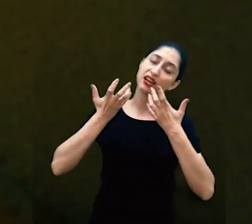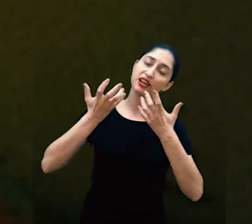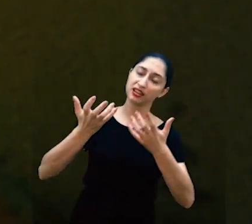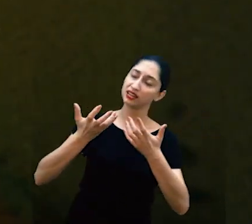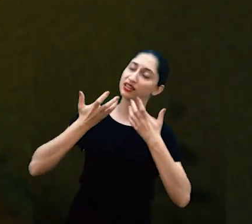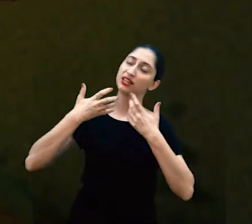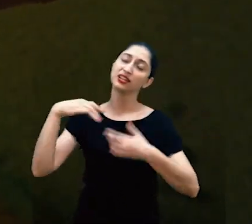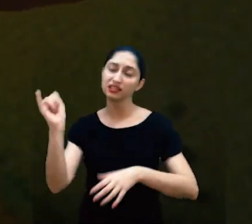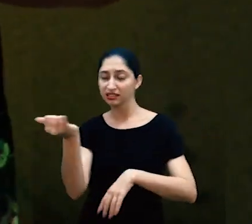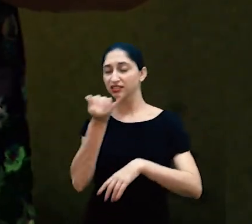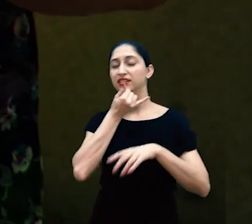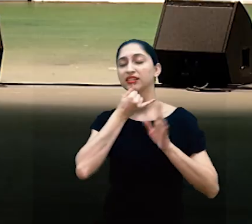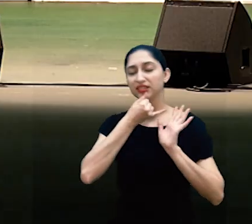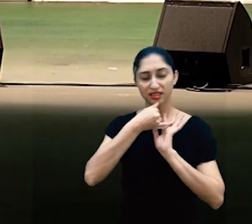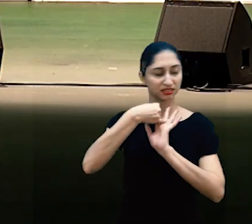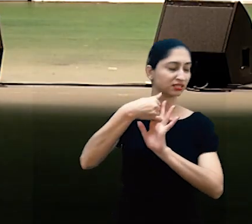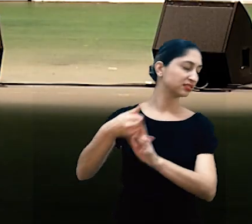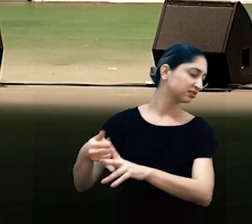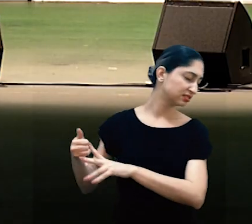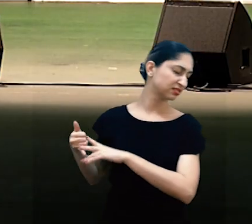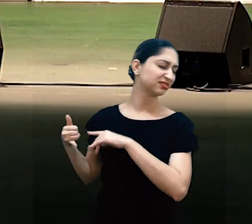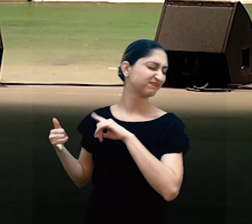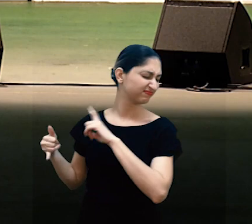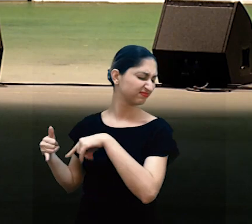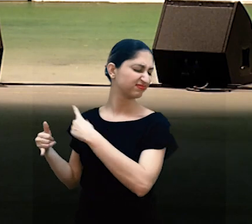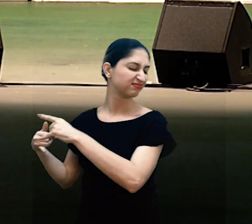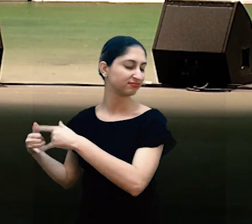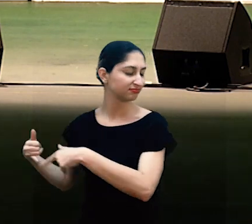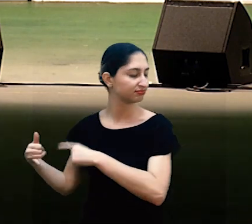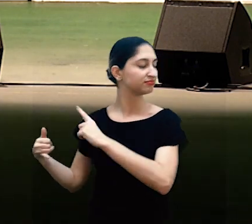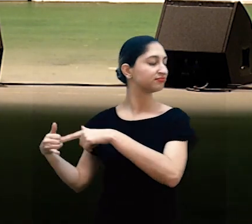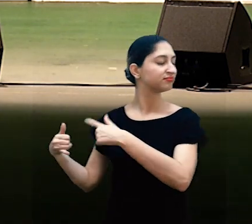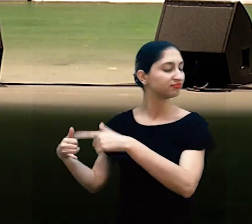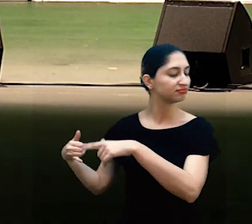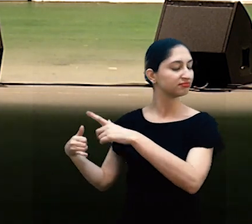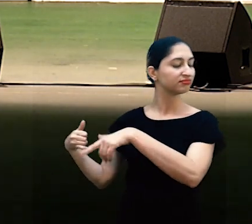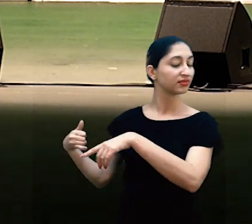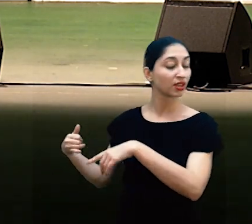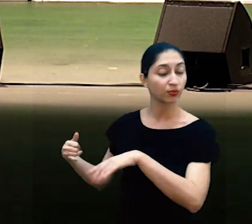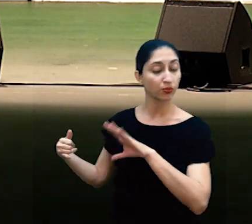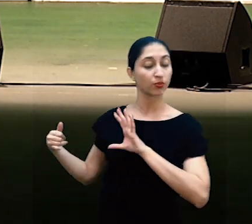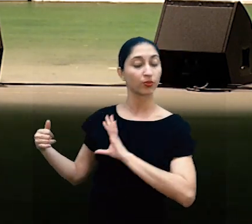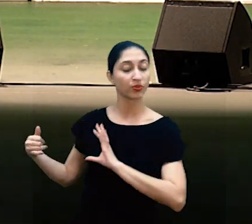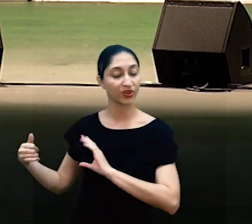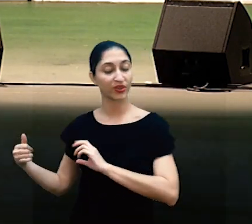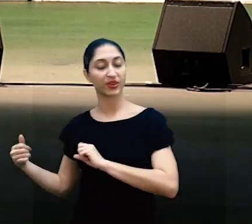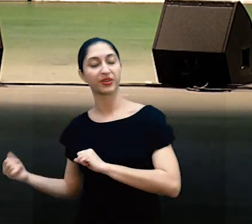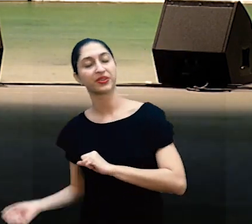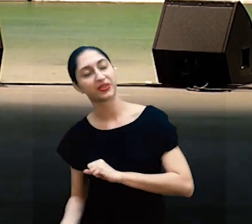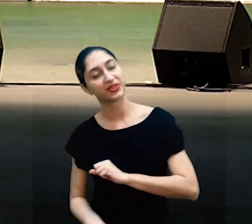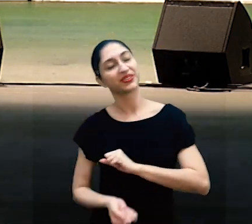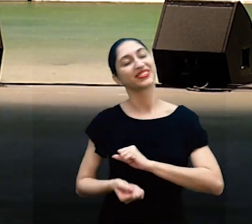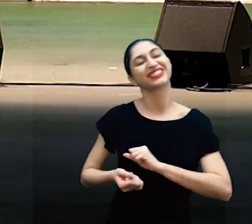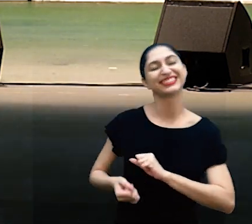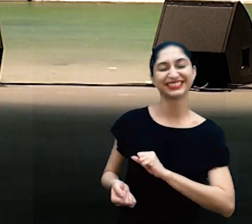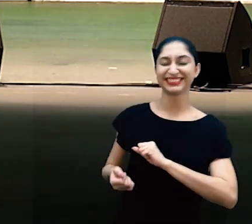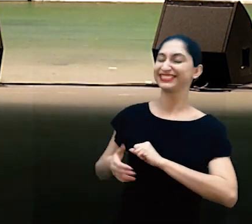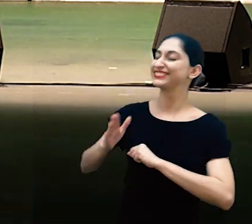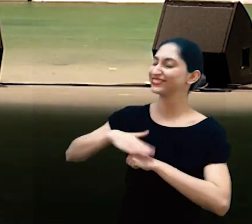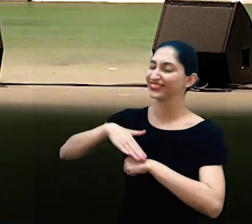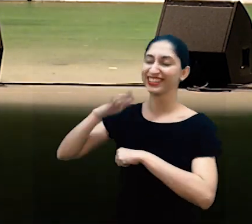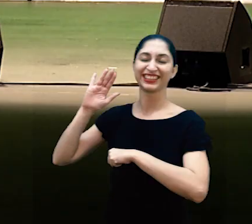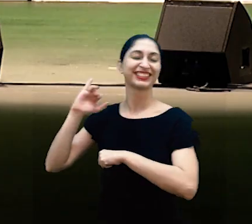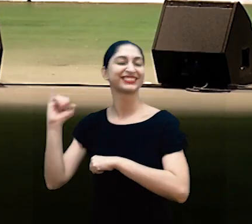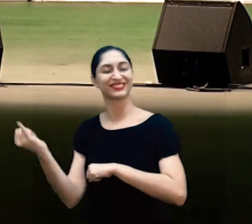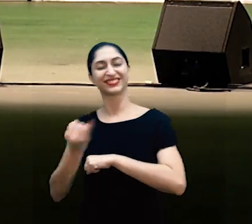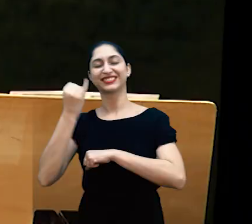Deixa a mágoa pra depois, o amor é mais